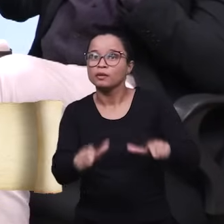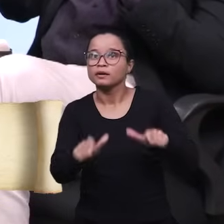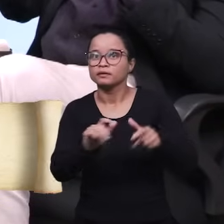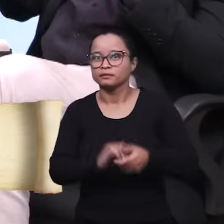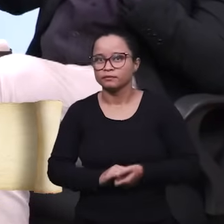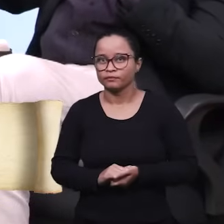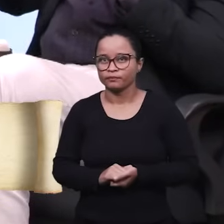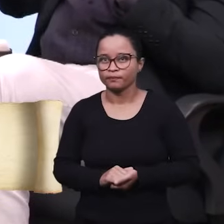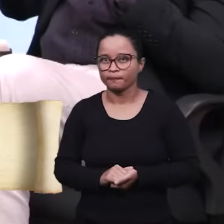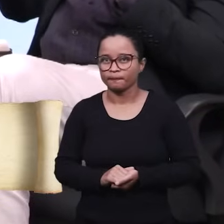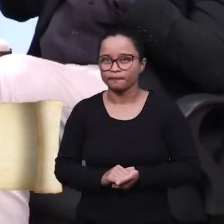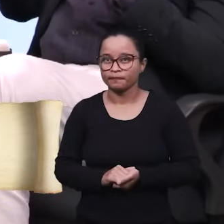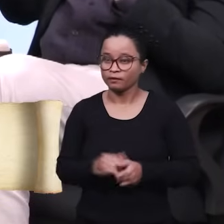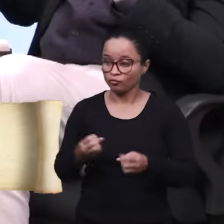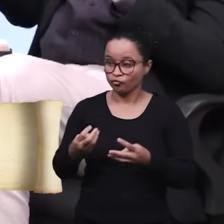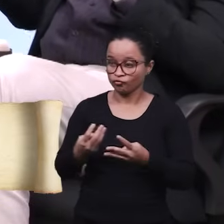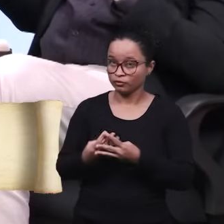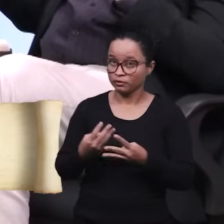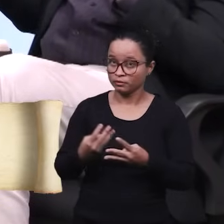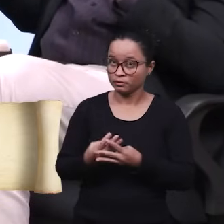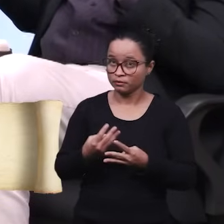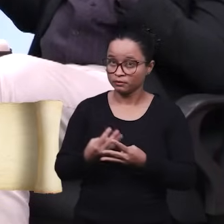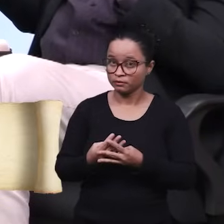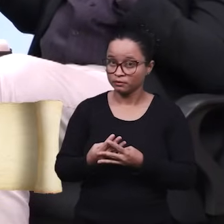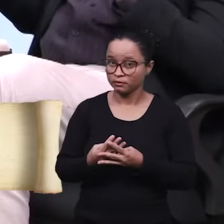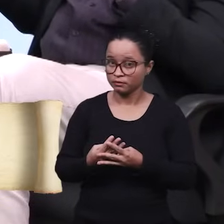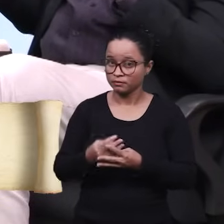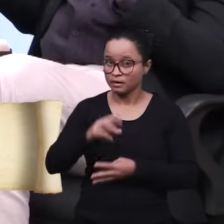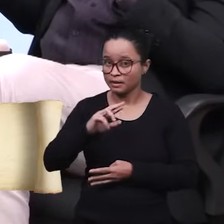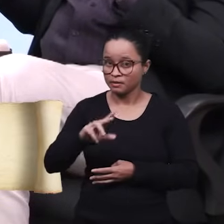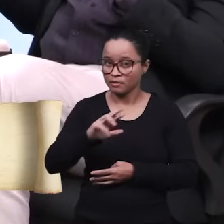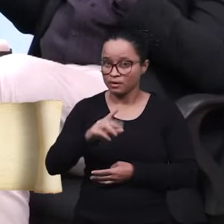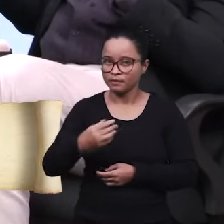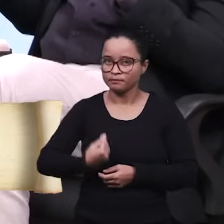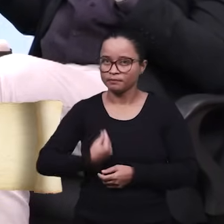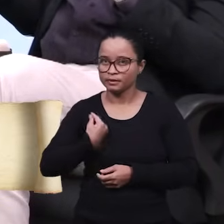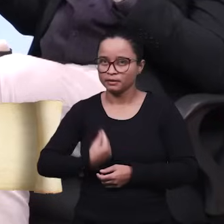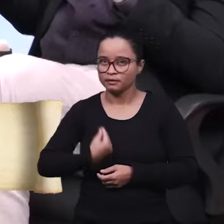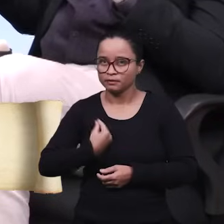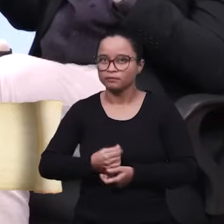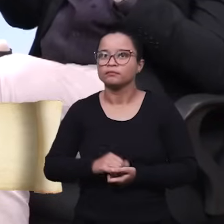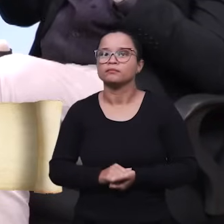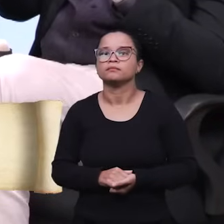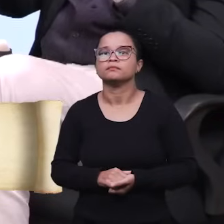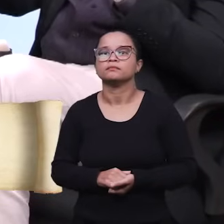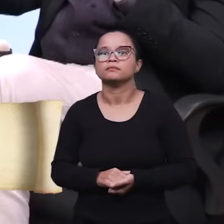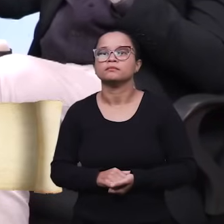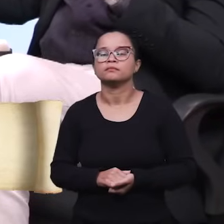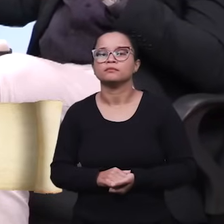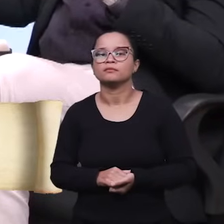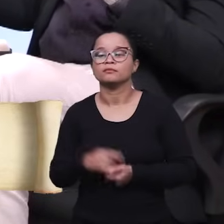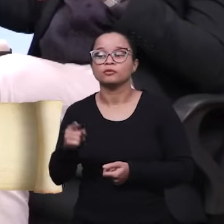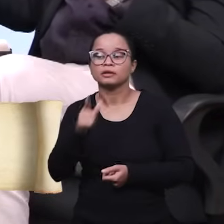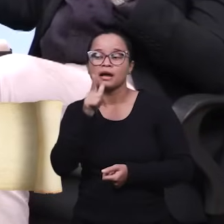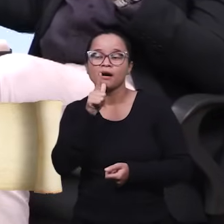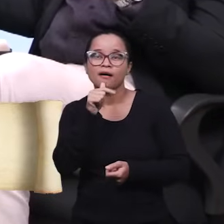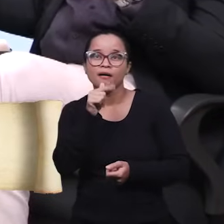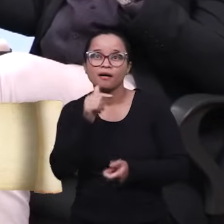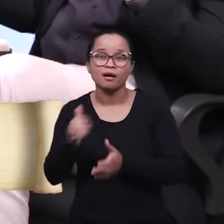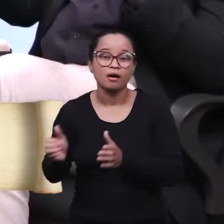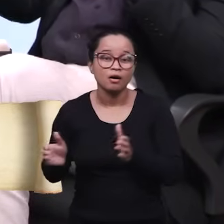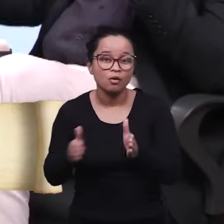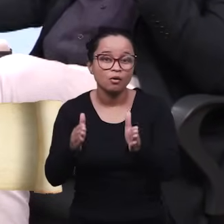em que o judaísmo não era presente. Até vão à beira do rio para